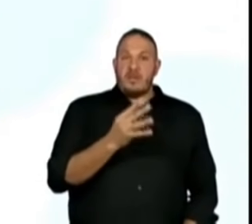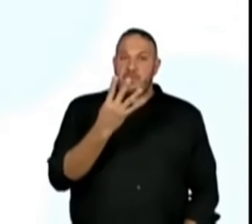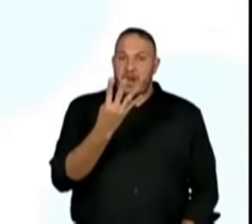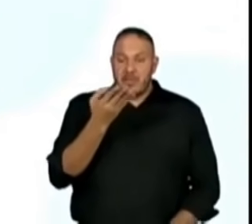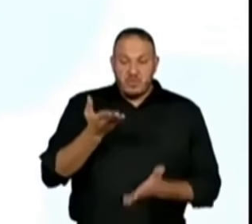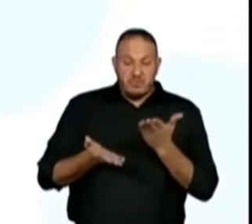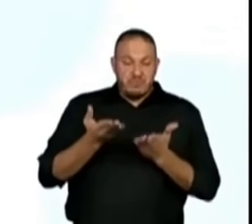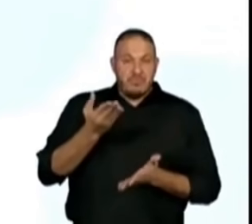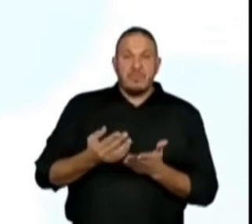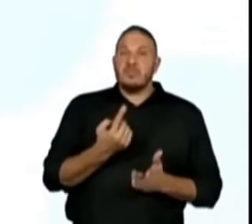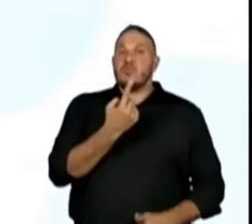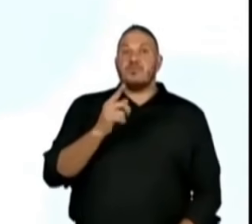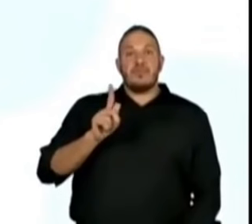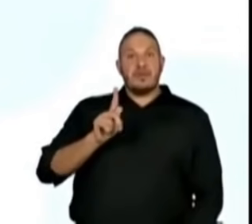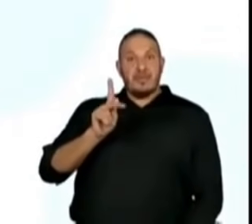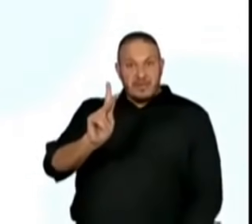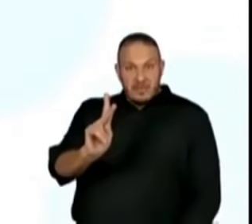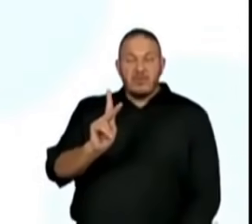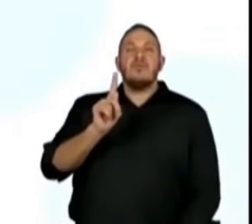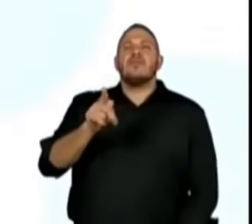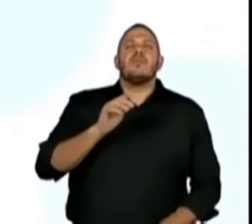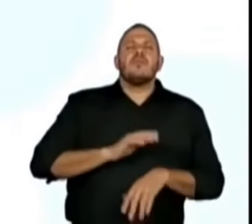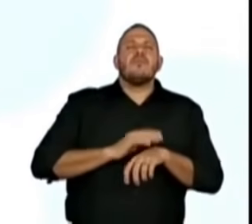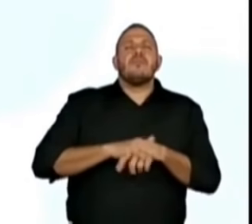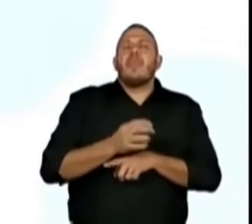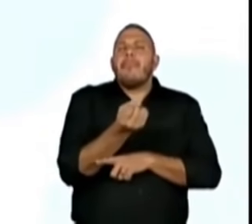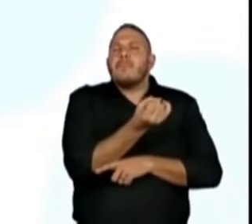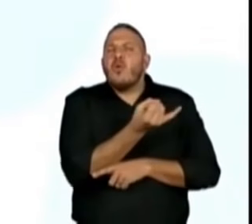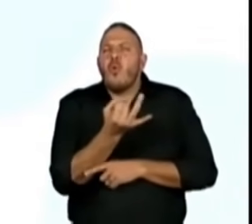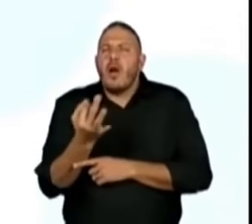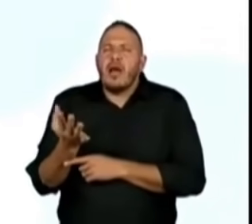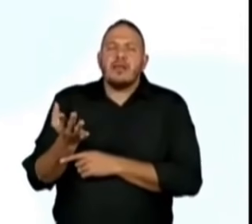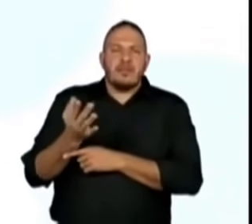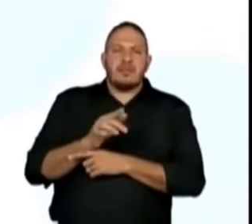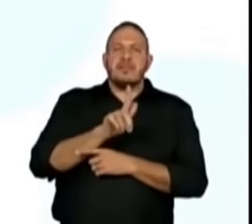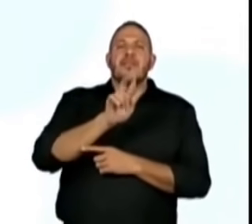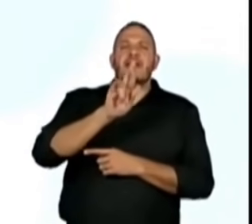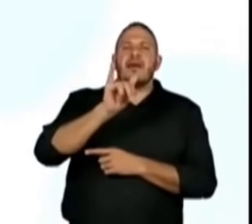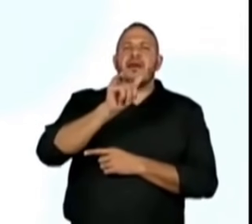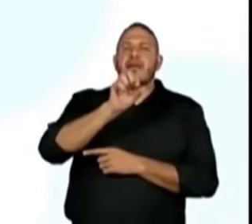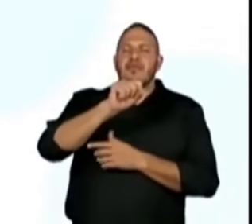de 1 quilograma e a quantas gramas isso corresponde.